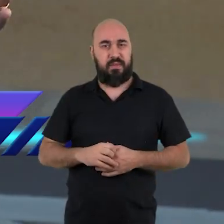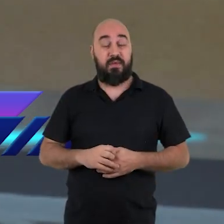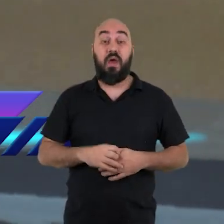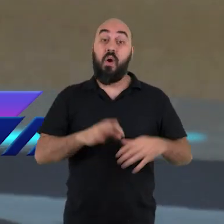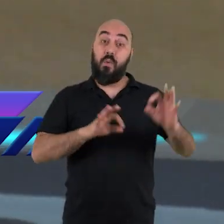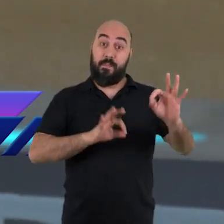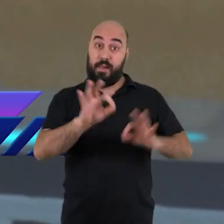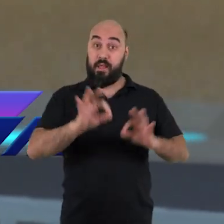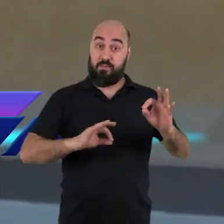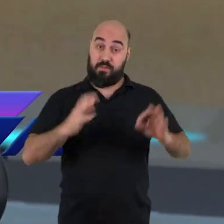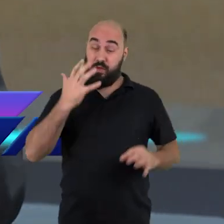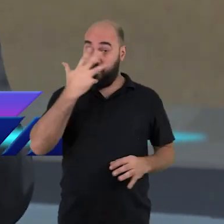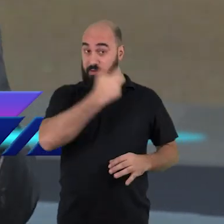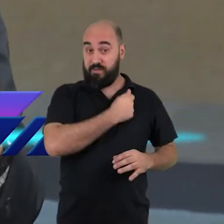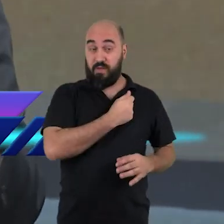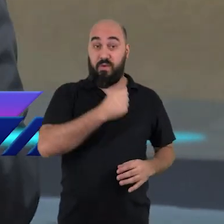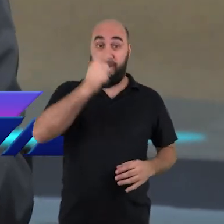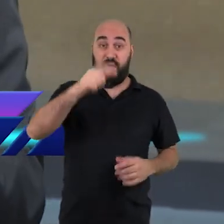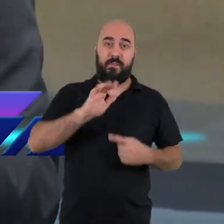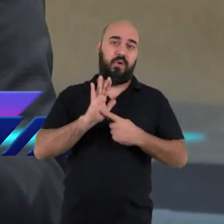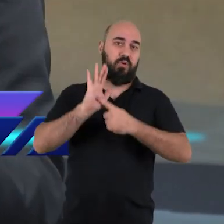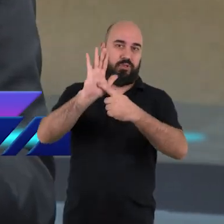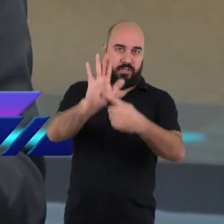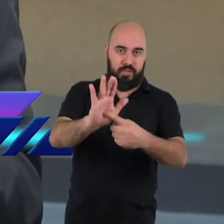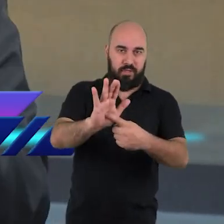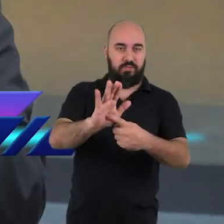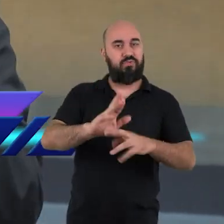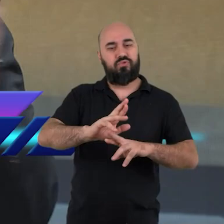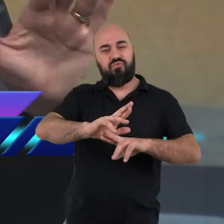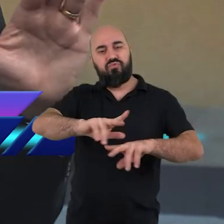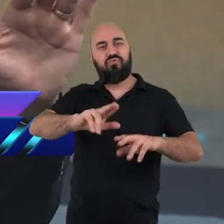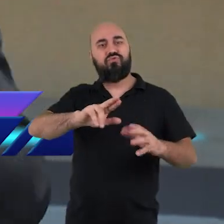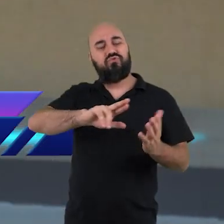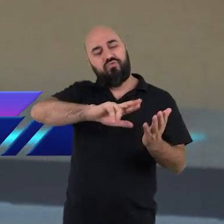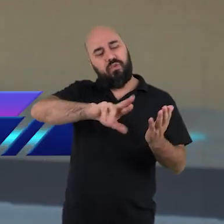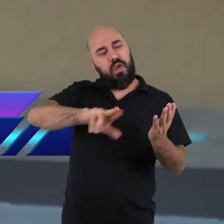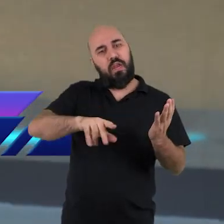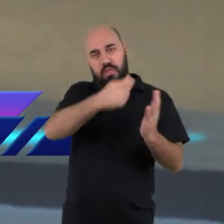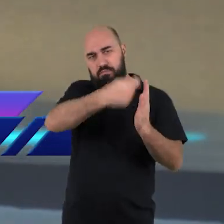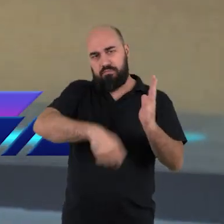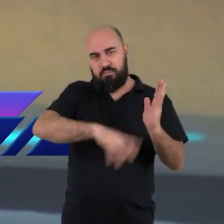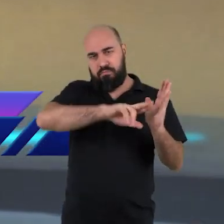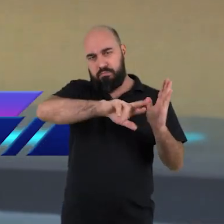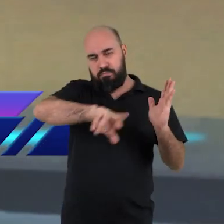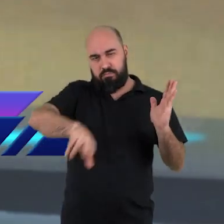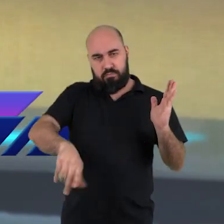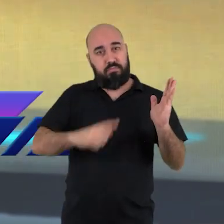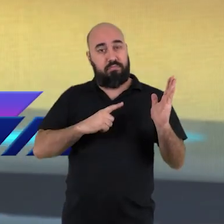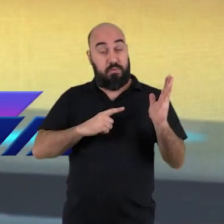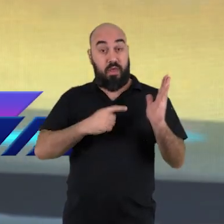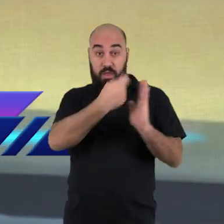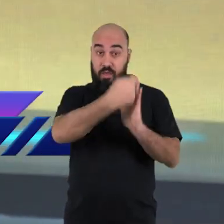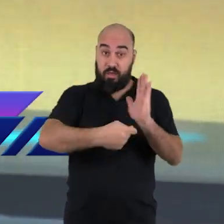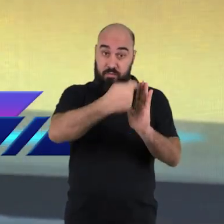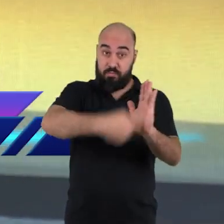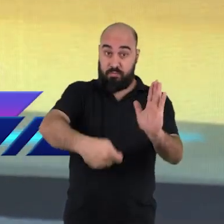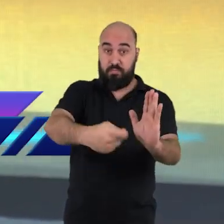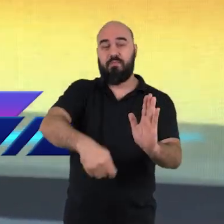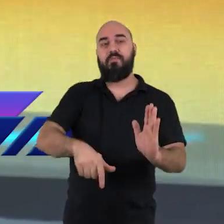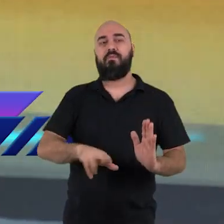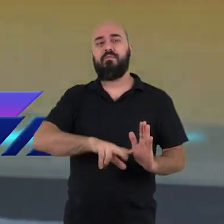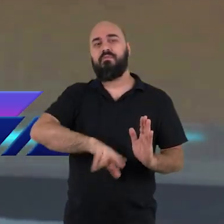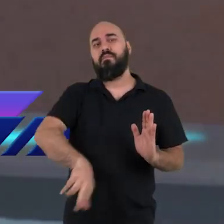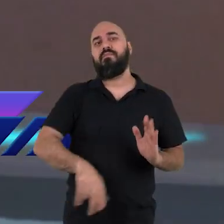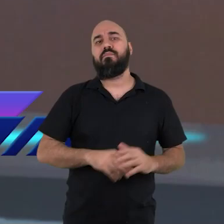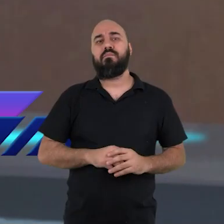Esse plano da salvação, ele é descrito e apresentado na Bíblia em diferentes textos. E fica claro o que